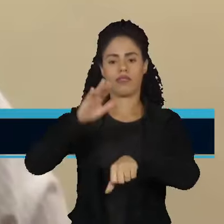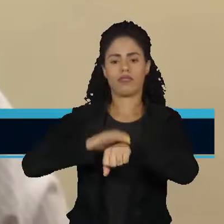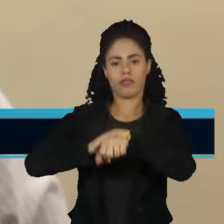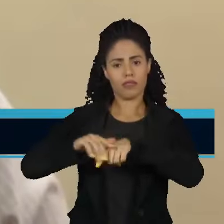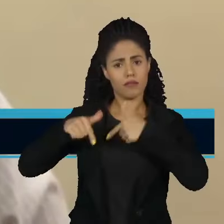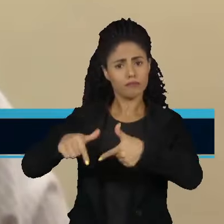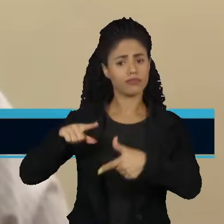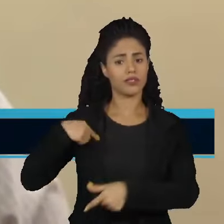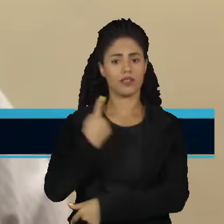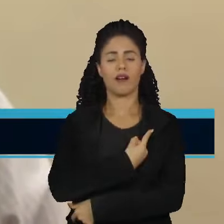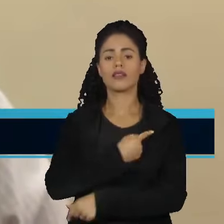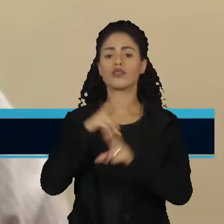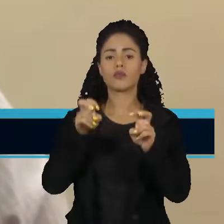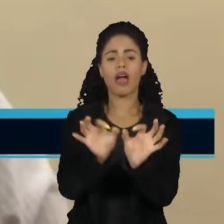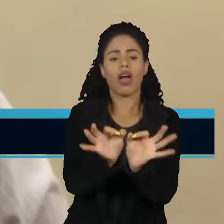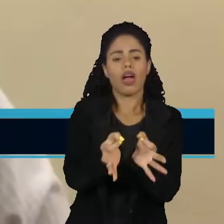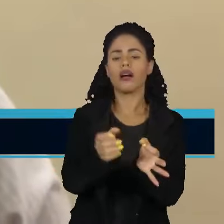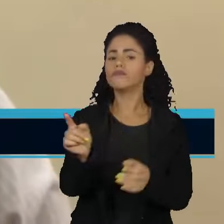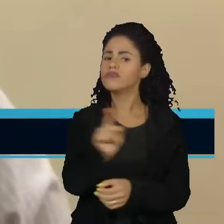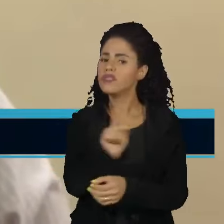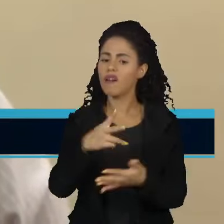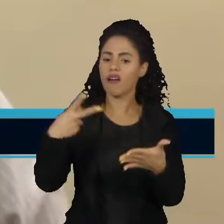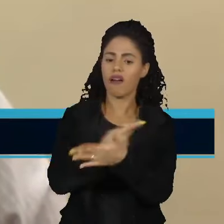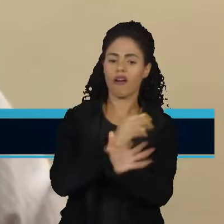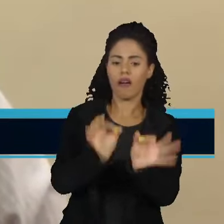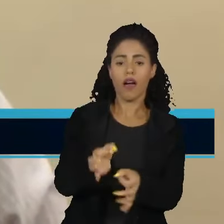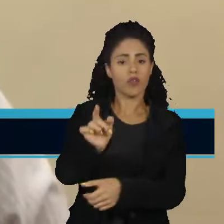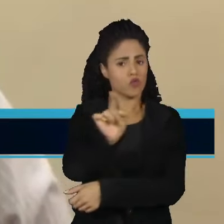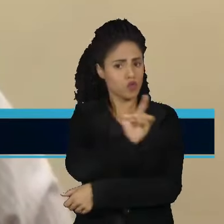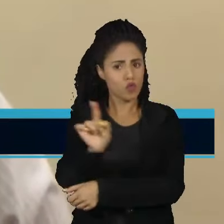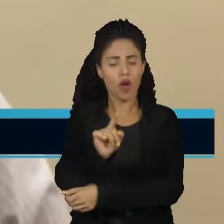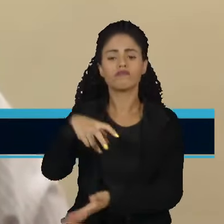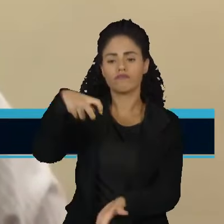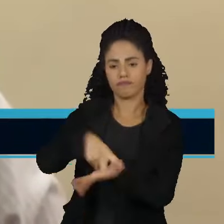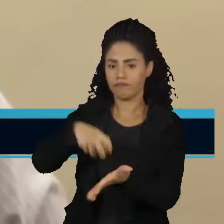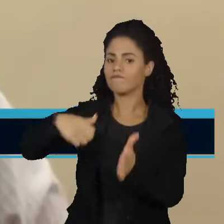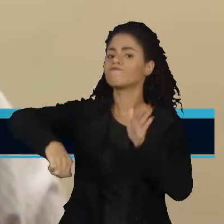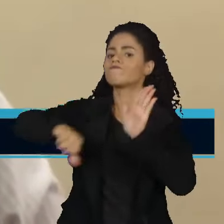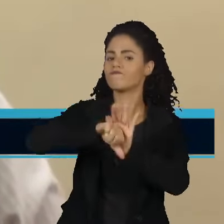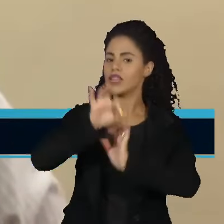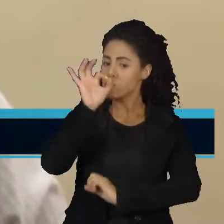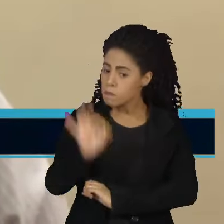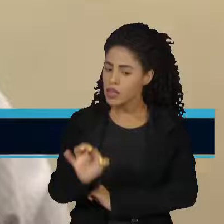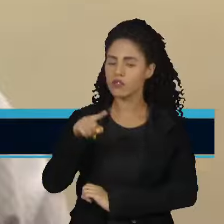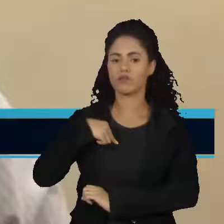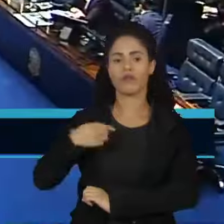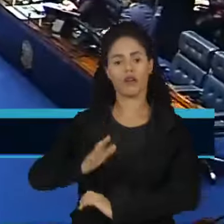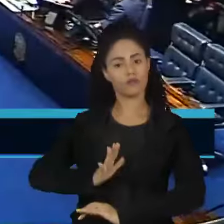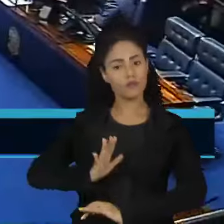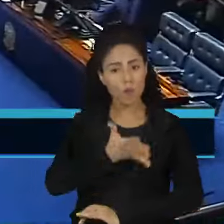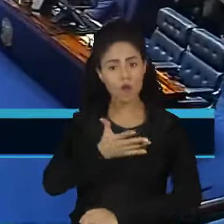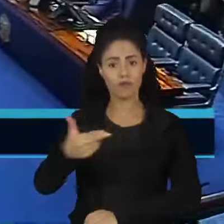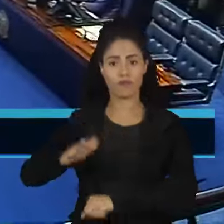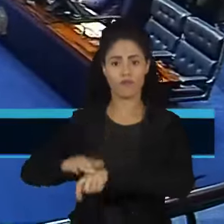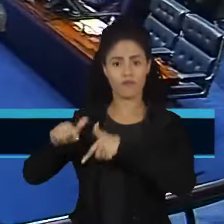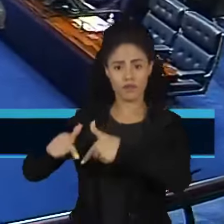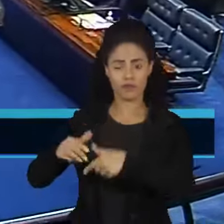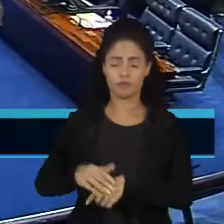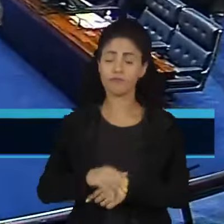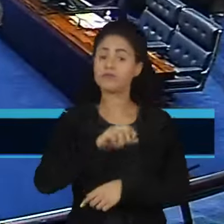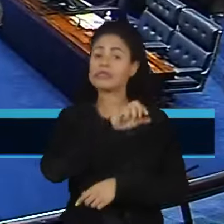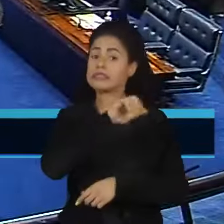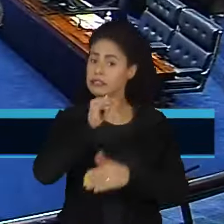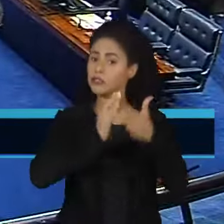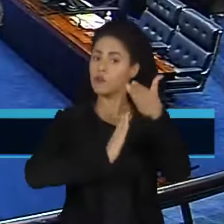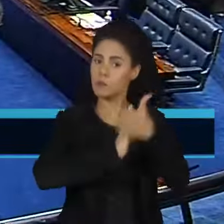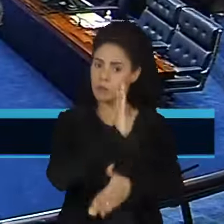não estamos falando de nenhum equívoco, nenhuma pena leve, nós estamos falando de crimes hediondos. Se for aprovado no plenário